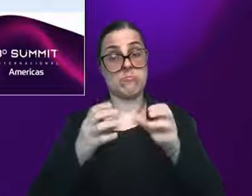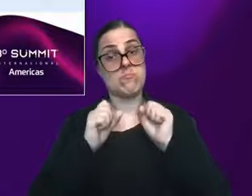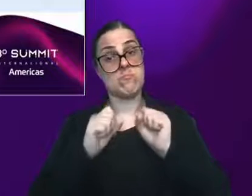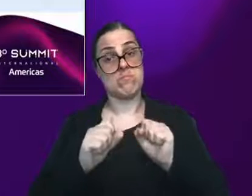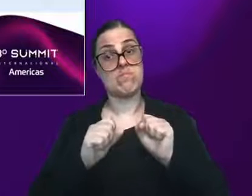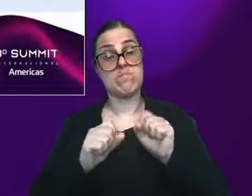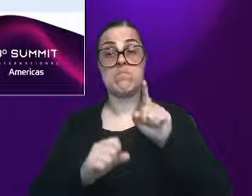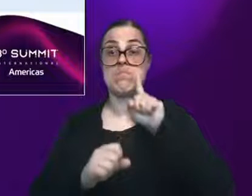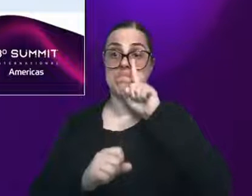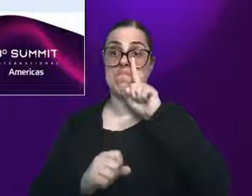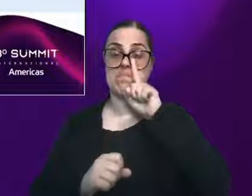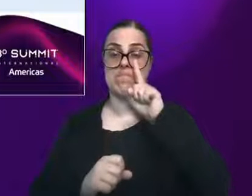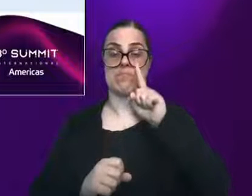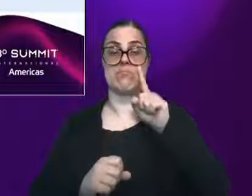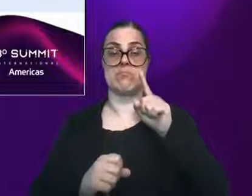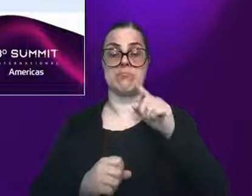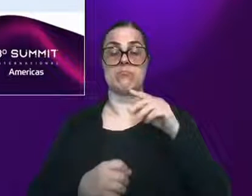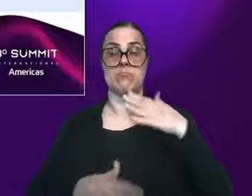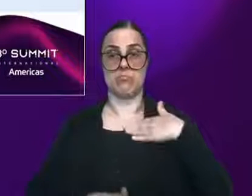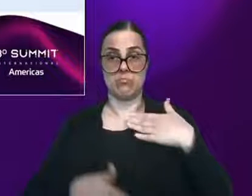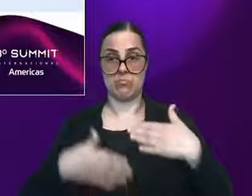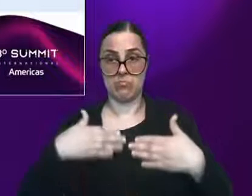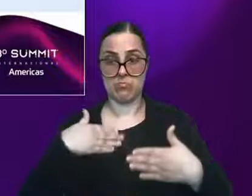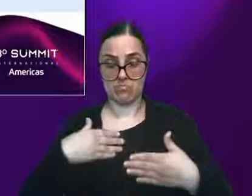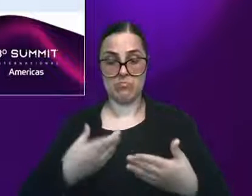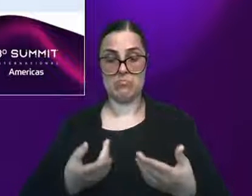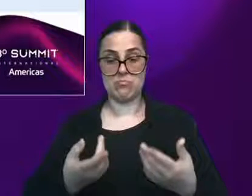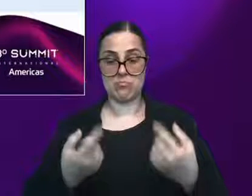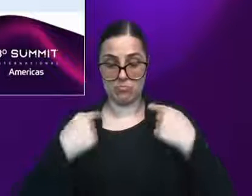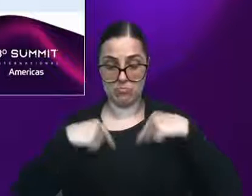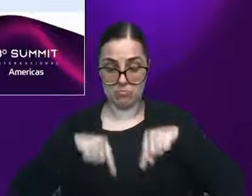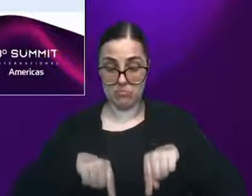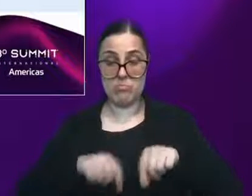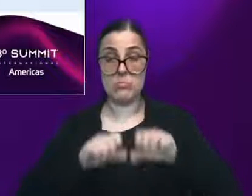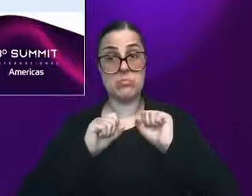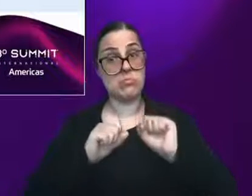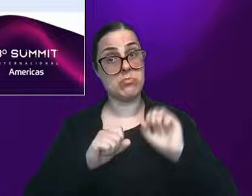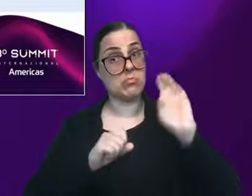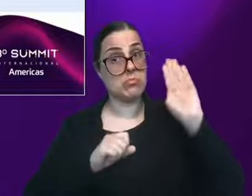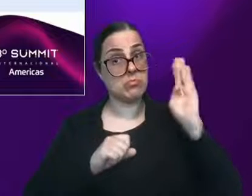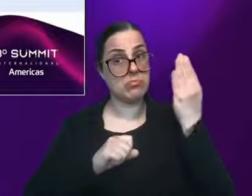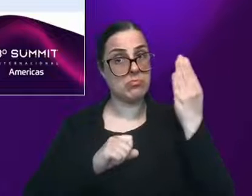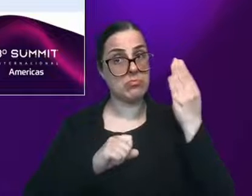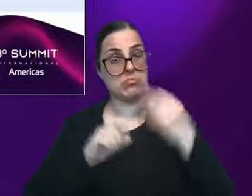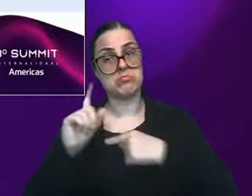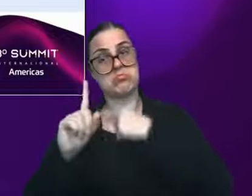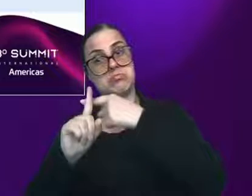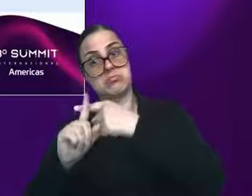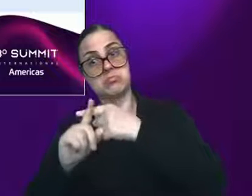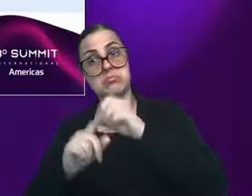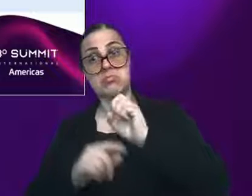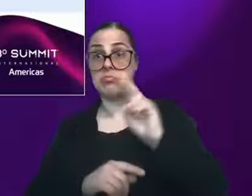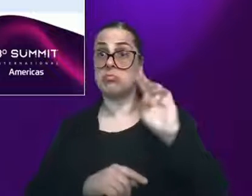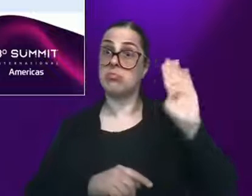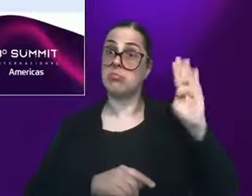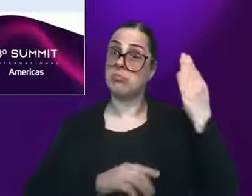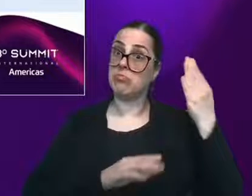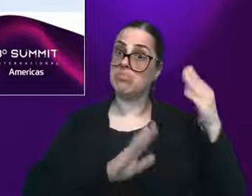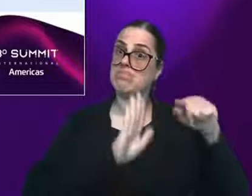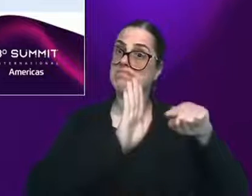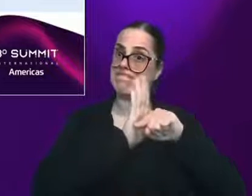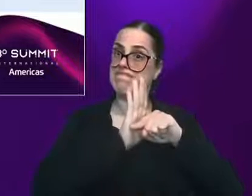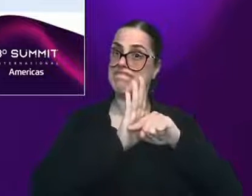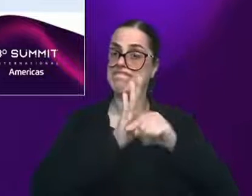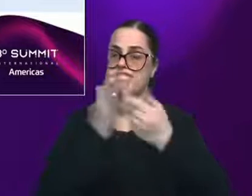existem condições clínicas que levam ao falso positivo, ao falso negativo. A gente precisa se